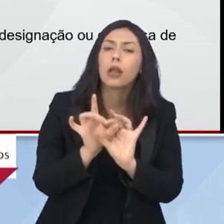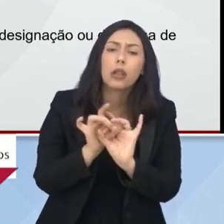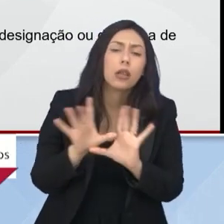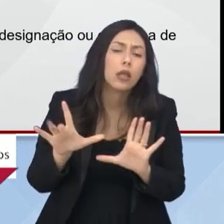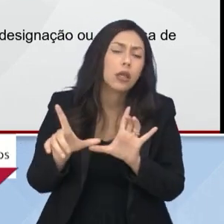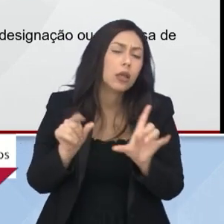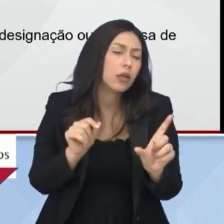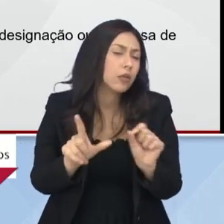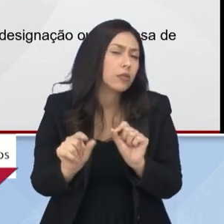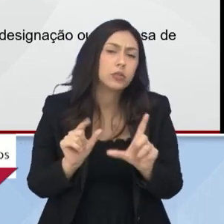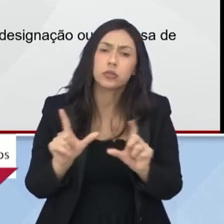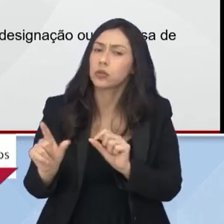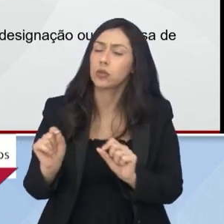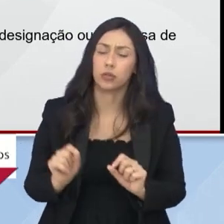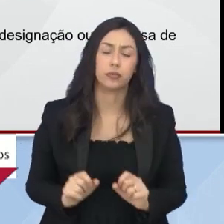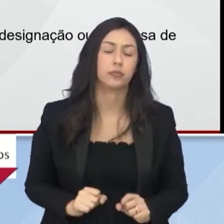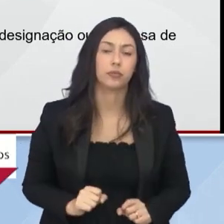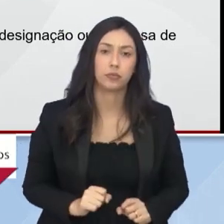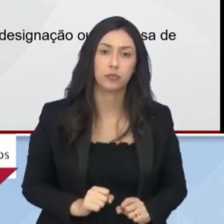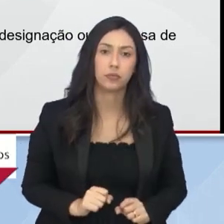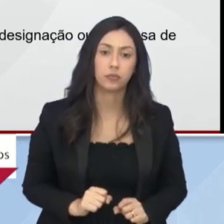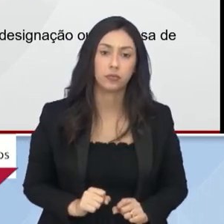exoneração e